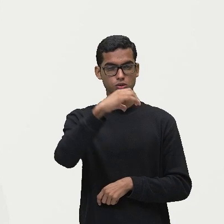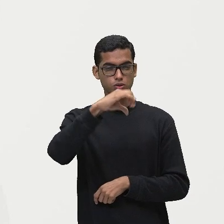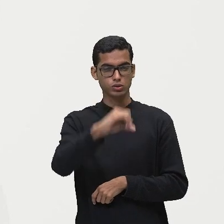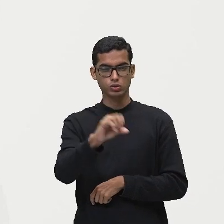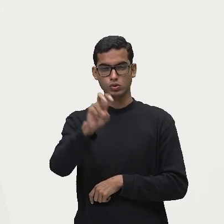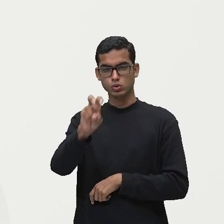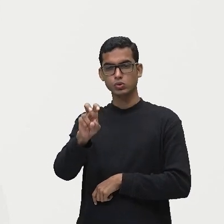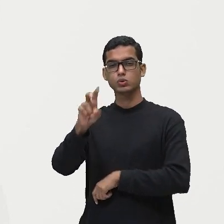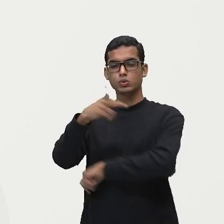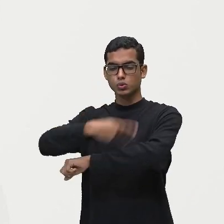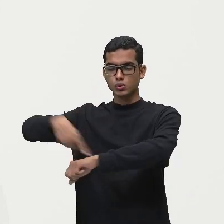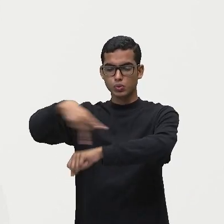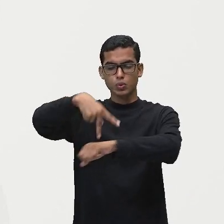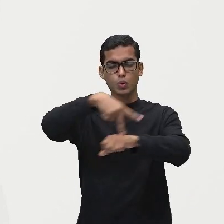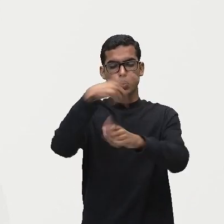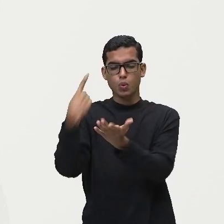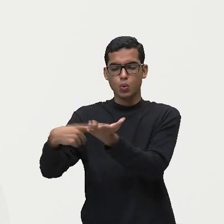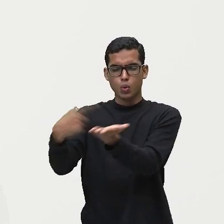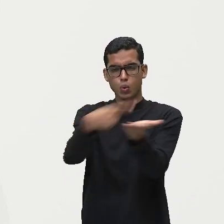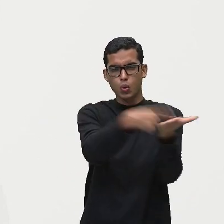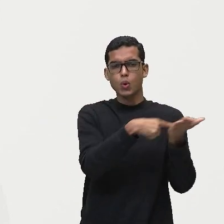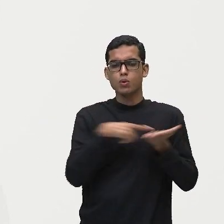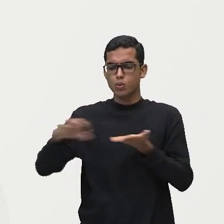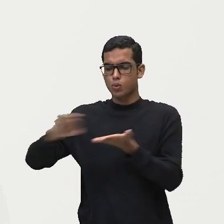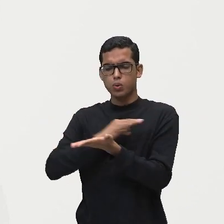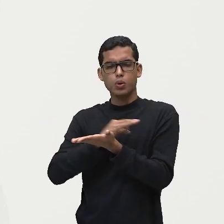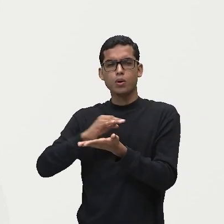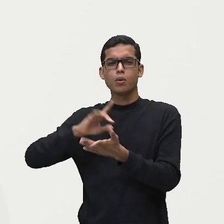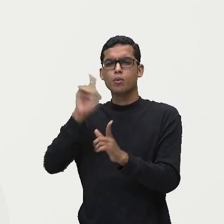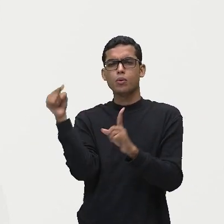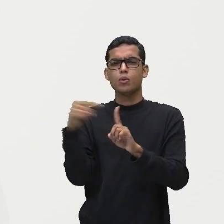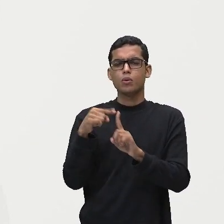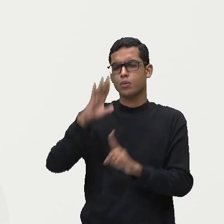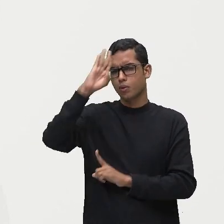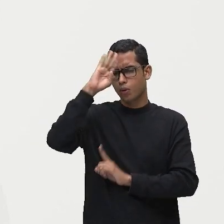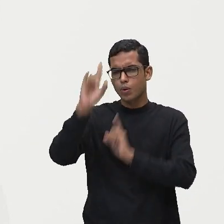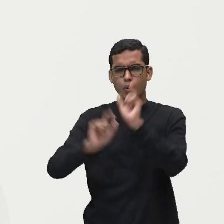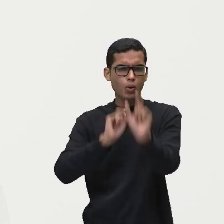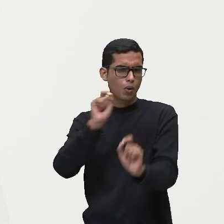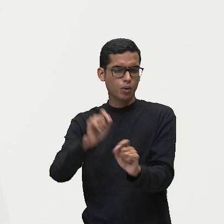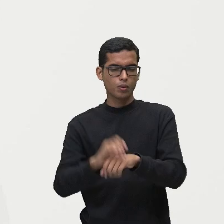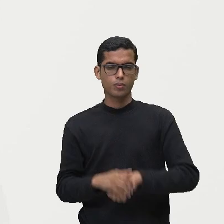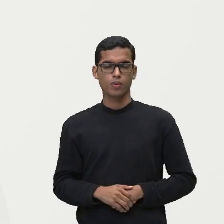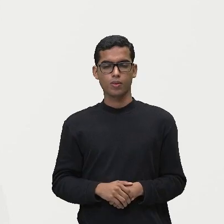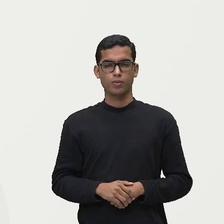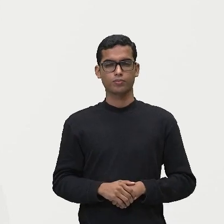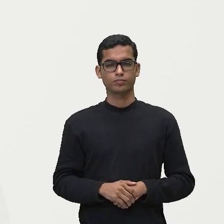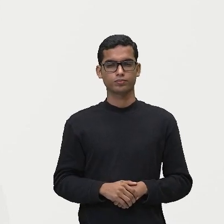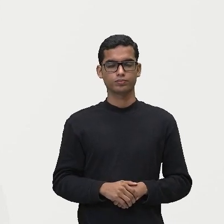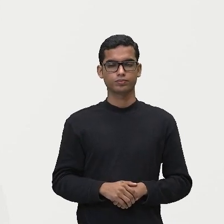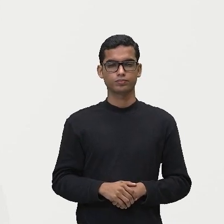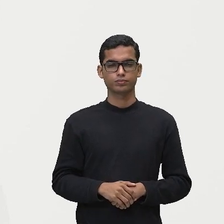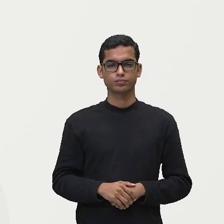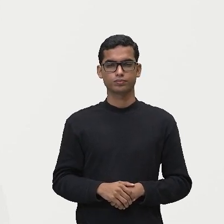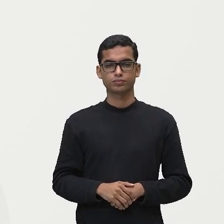195 países com o objetivo, sabe de quê? De minimizar